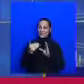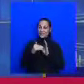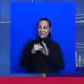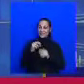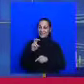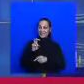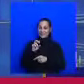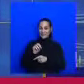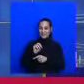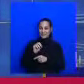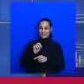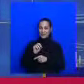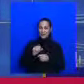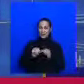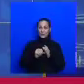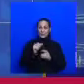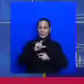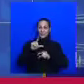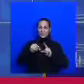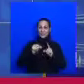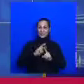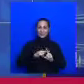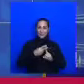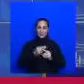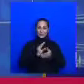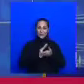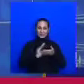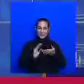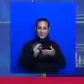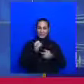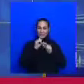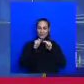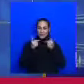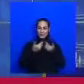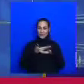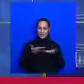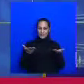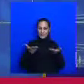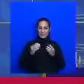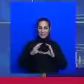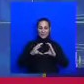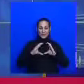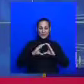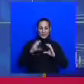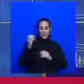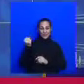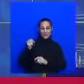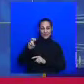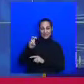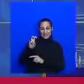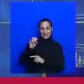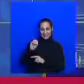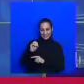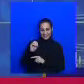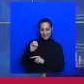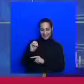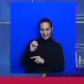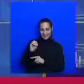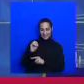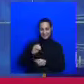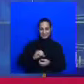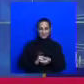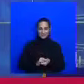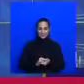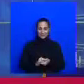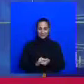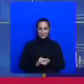a 50. O primeiro sorteio da dupla Sena começando. Boa sorte para você. Bola branca, 50. Branca